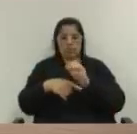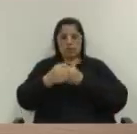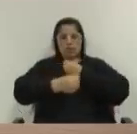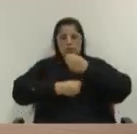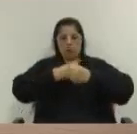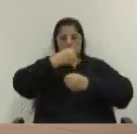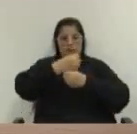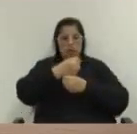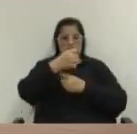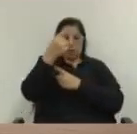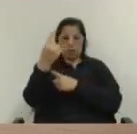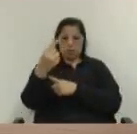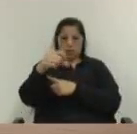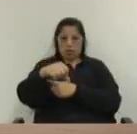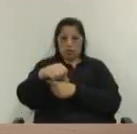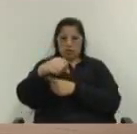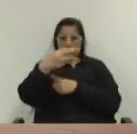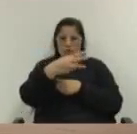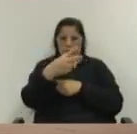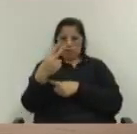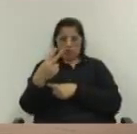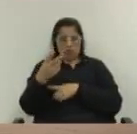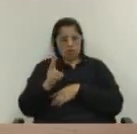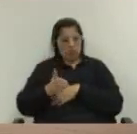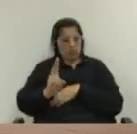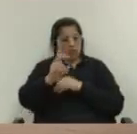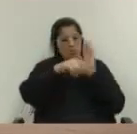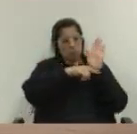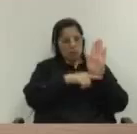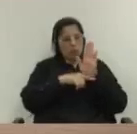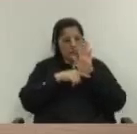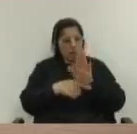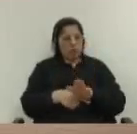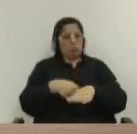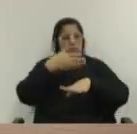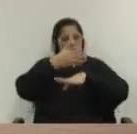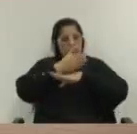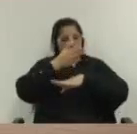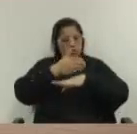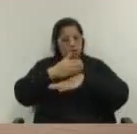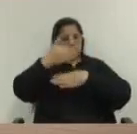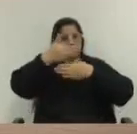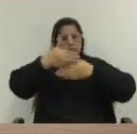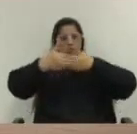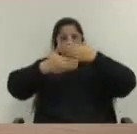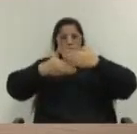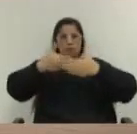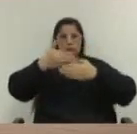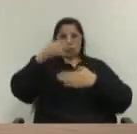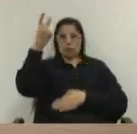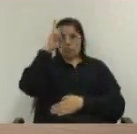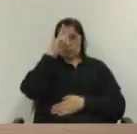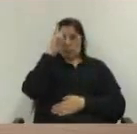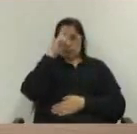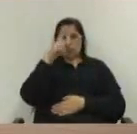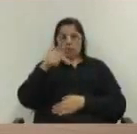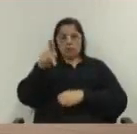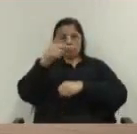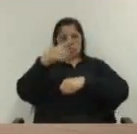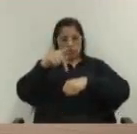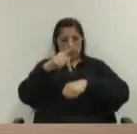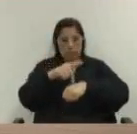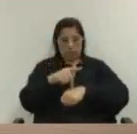1932, tendo dado a sua contribuição ativa na construção da história do país. Maria